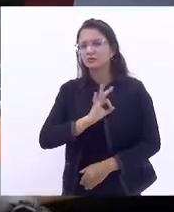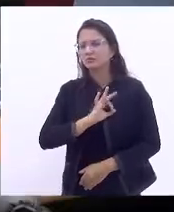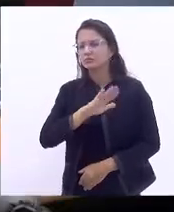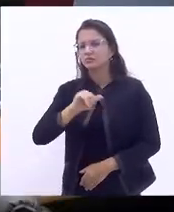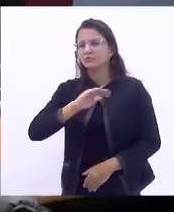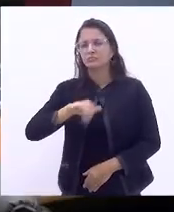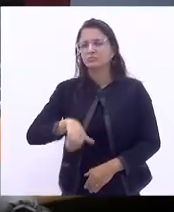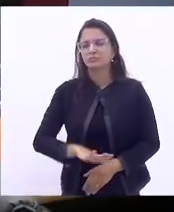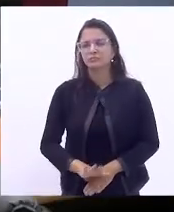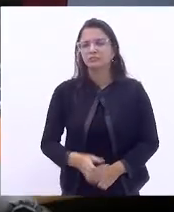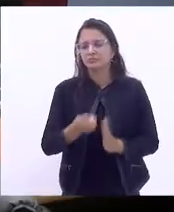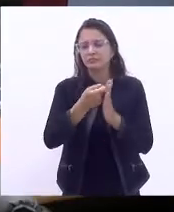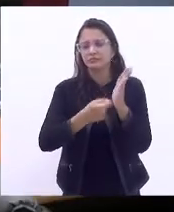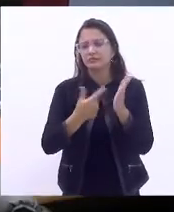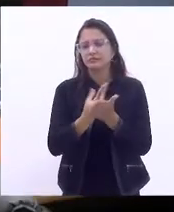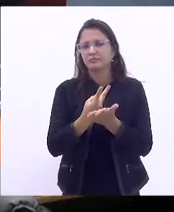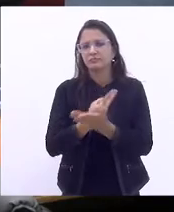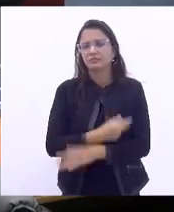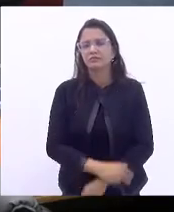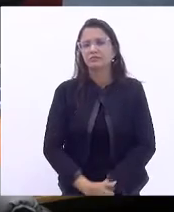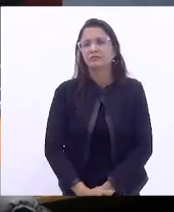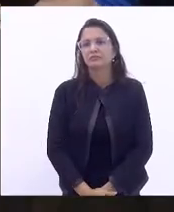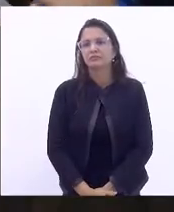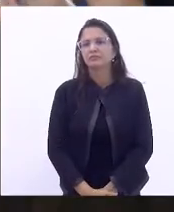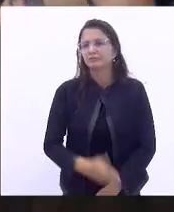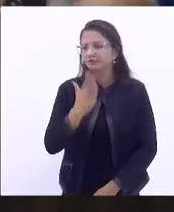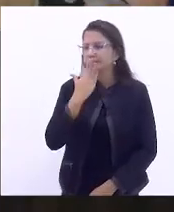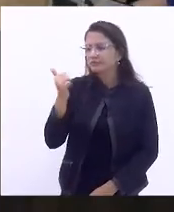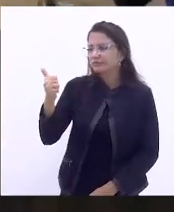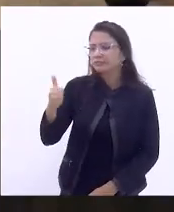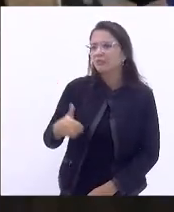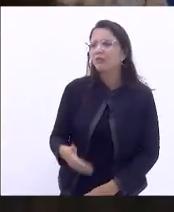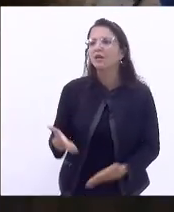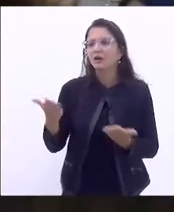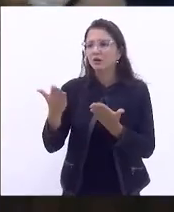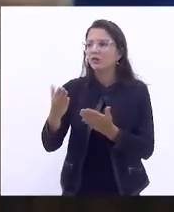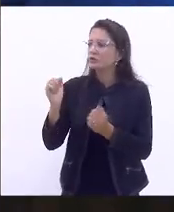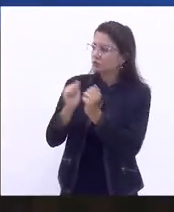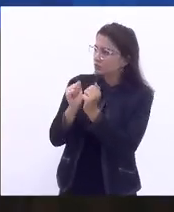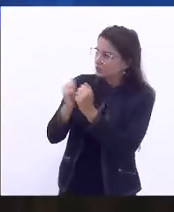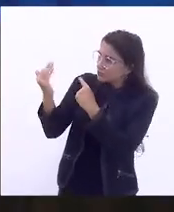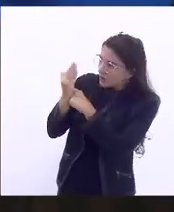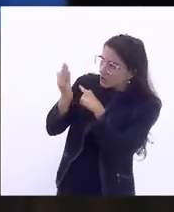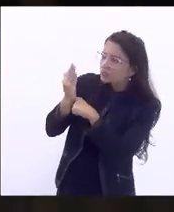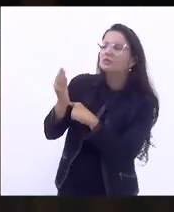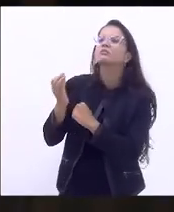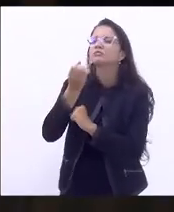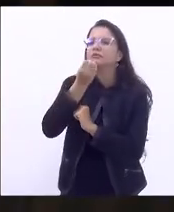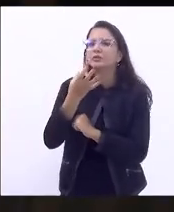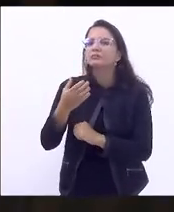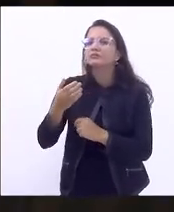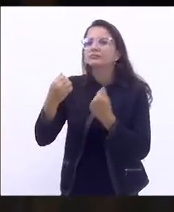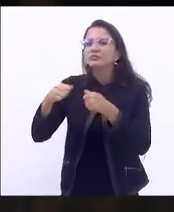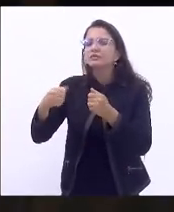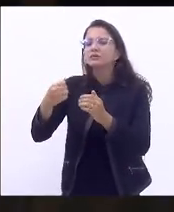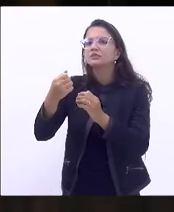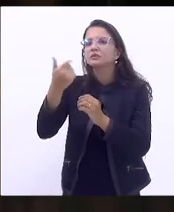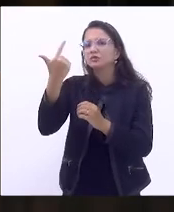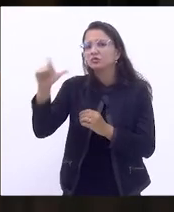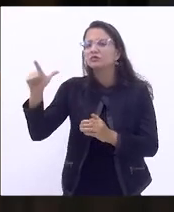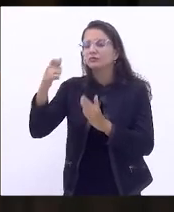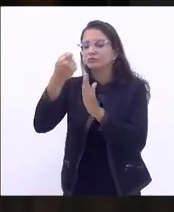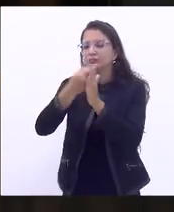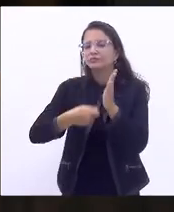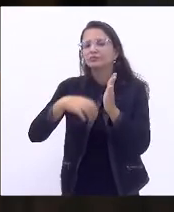Ok. Pedido aqui a assessoria da mesa para nós republicarmos o parecer e o projeto